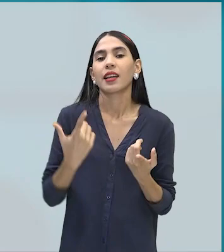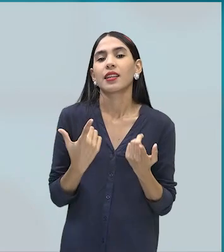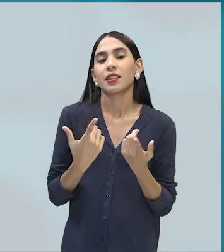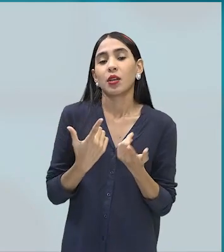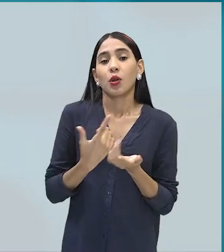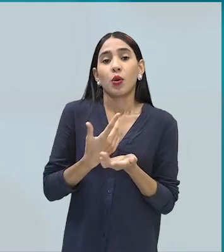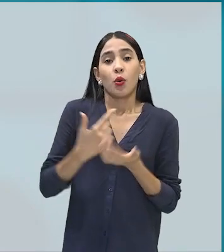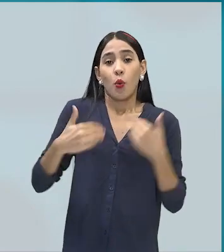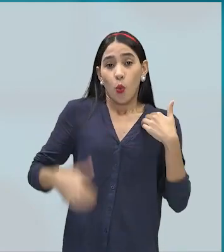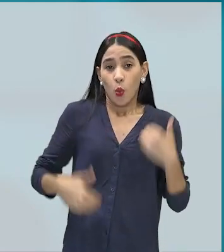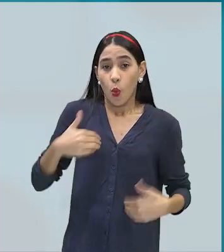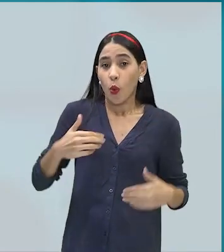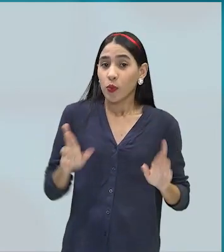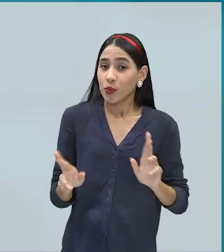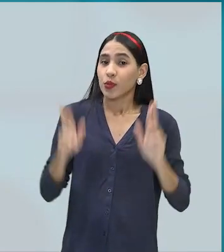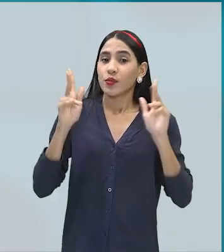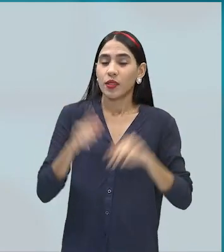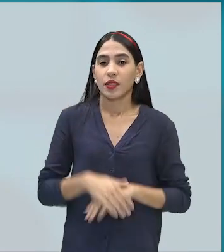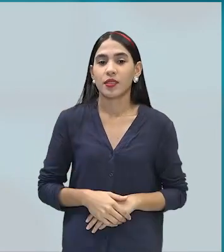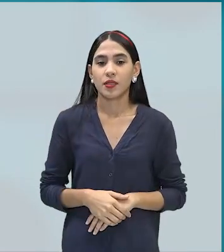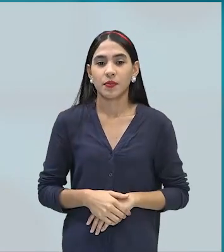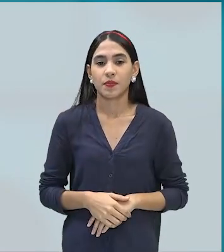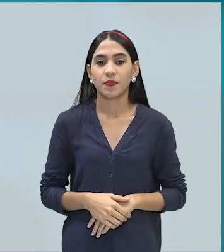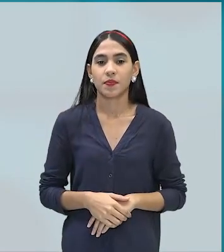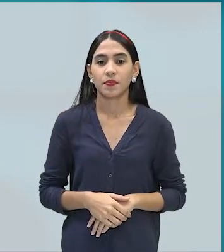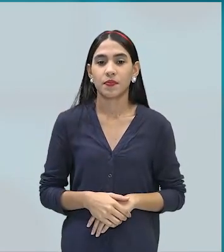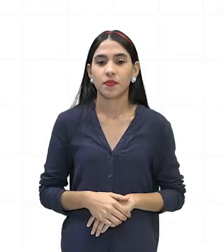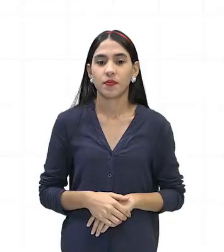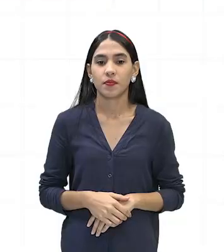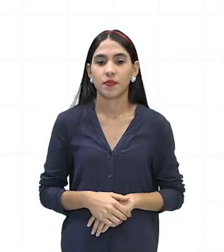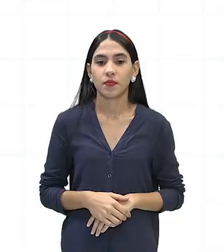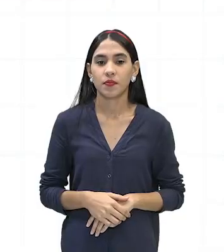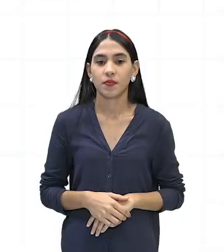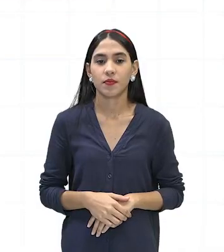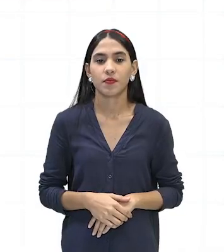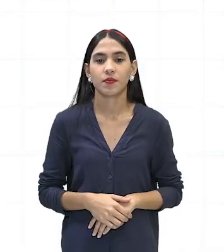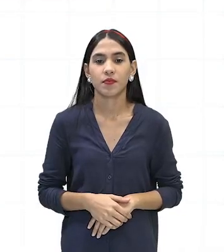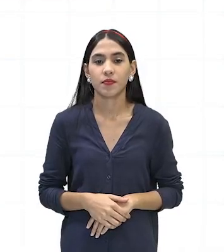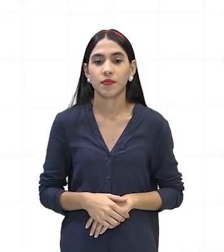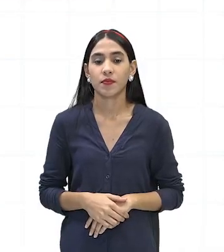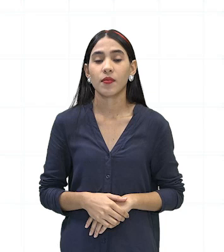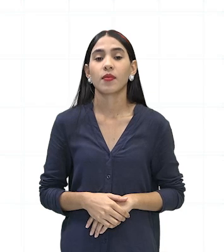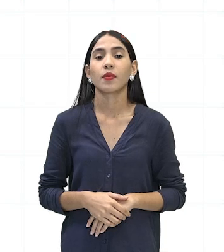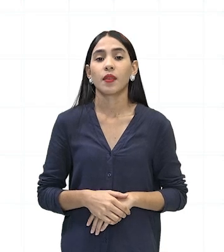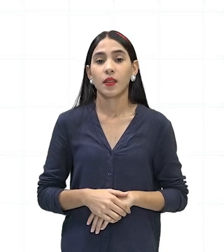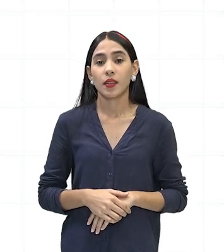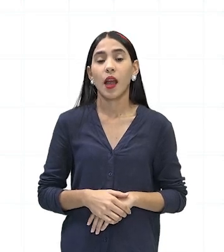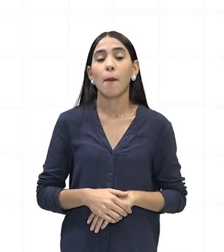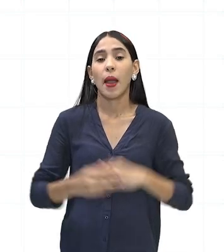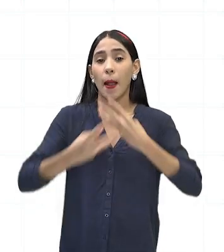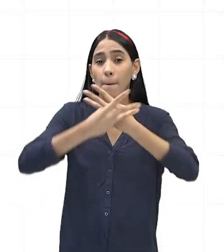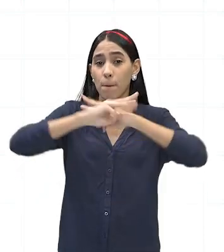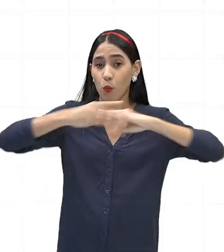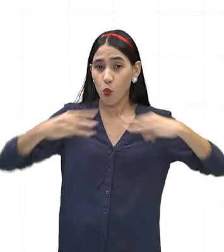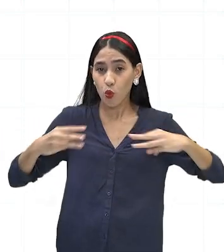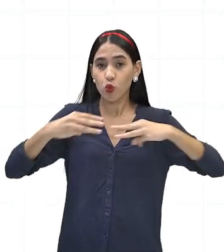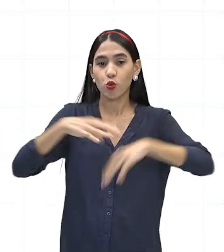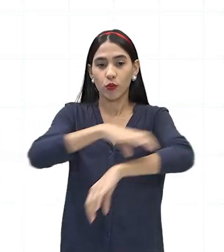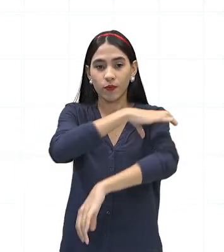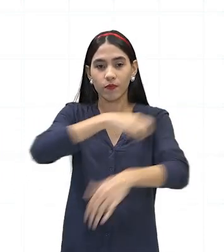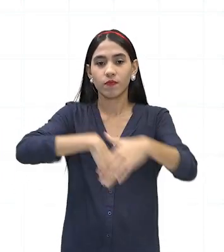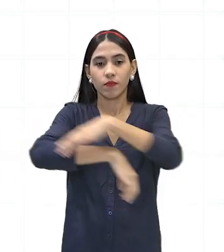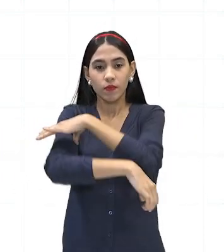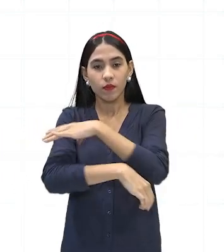corpo diferenciado. Prosseguindo, quais são os outros benefícios? Vamos ver. Tonifica os nossos músculos, reduz